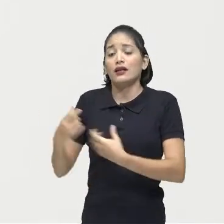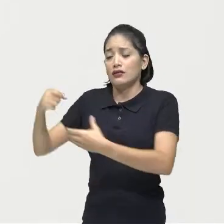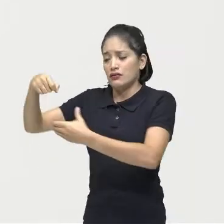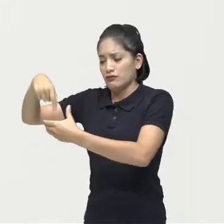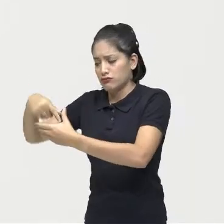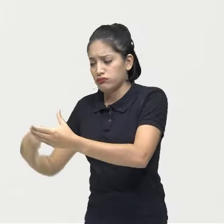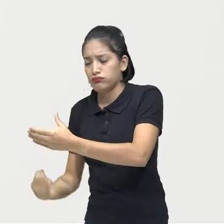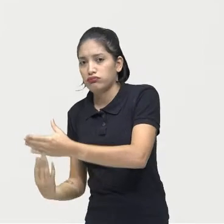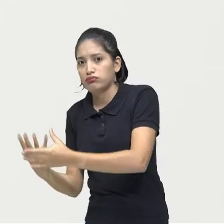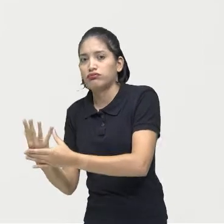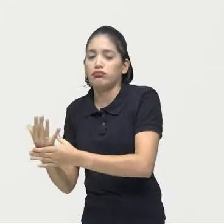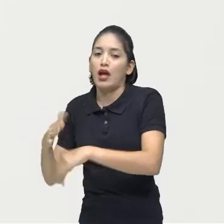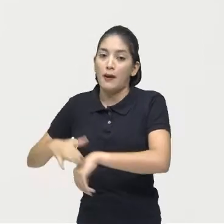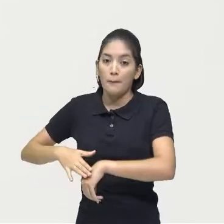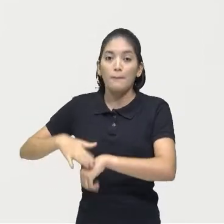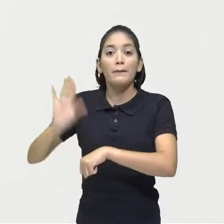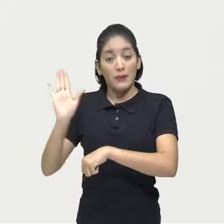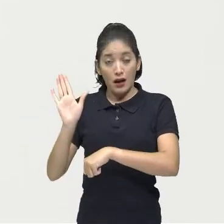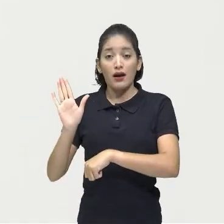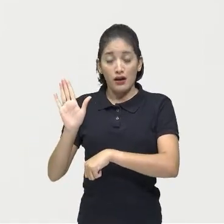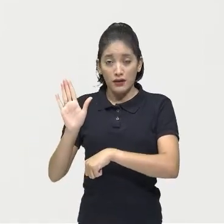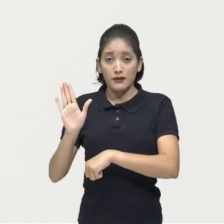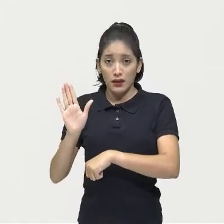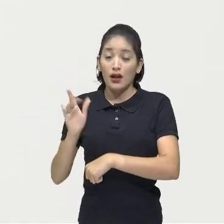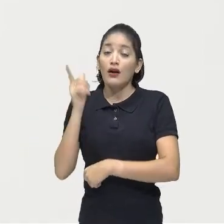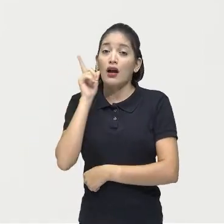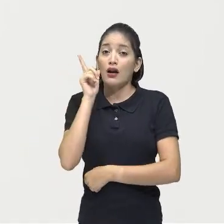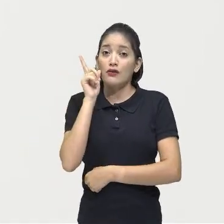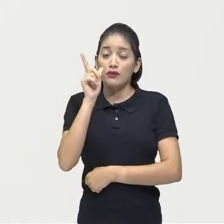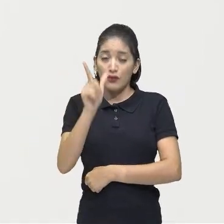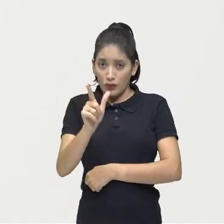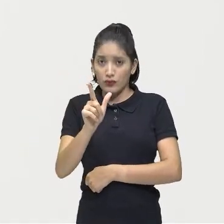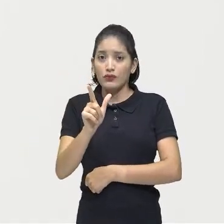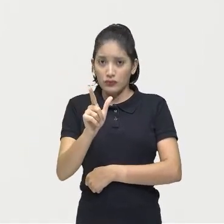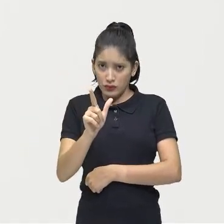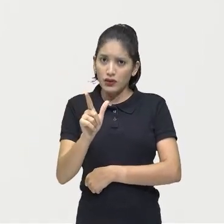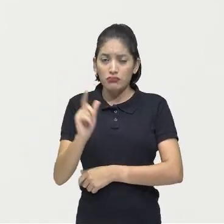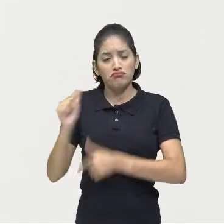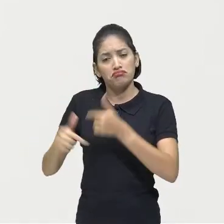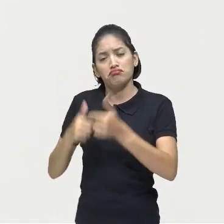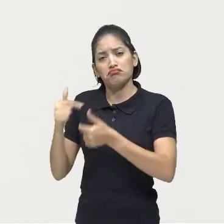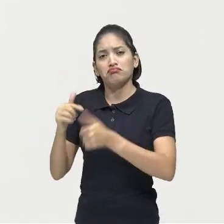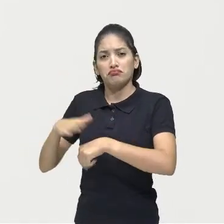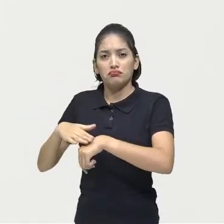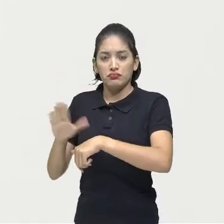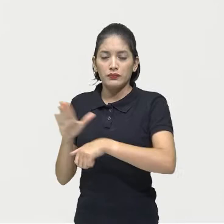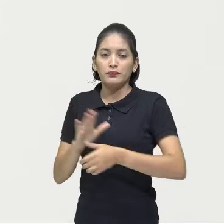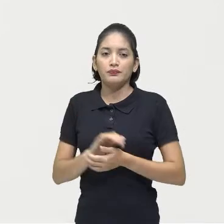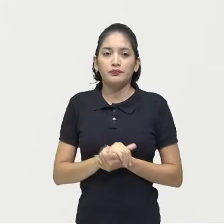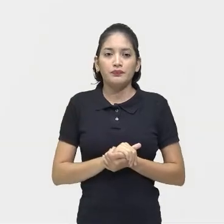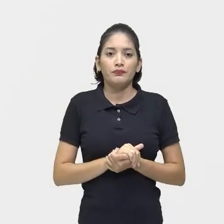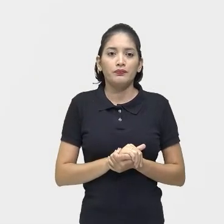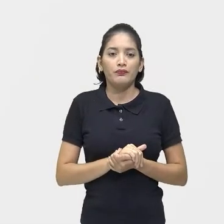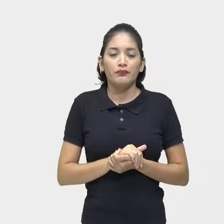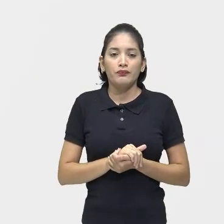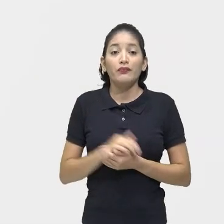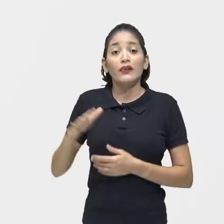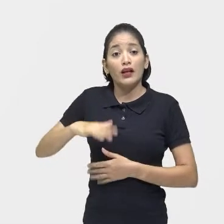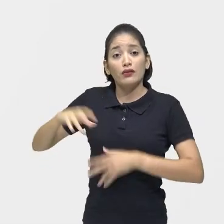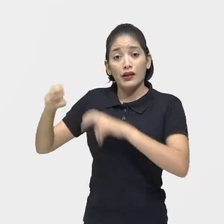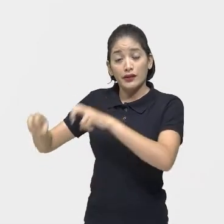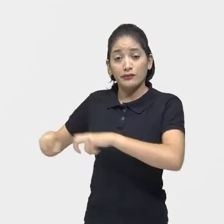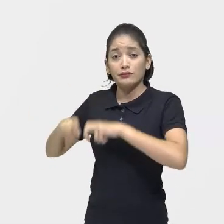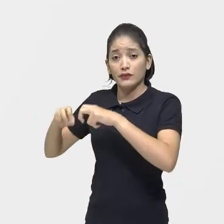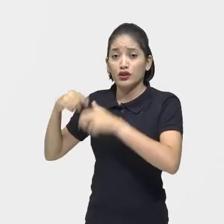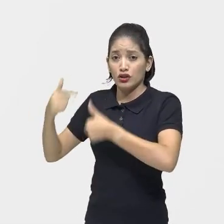maior escala, né? Que vai gerar uma elevada produtividade. Aí a produção agrícola, ela